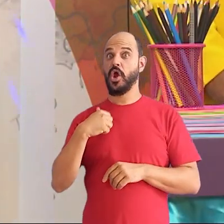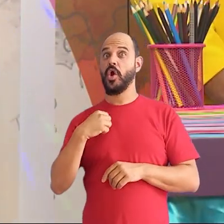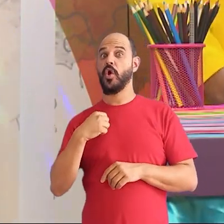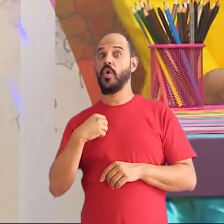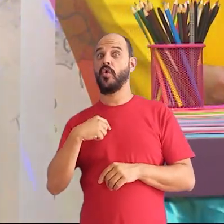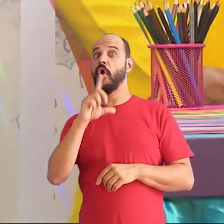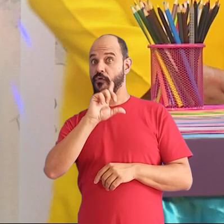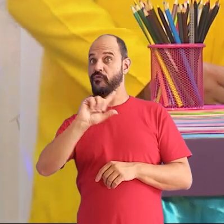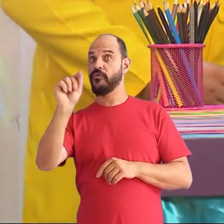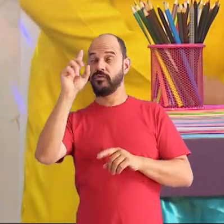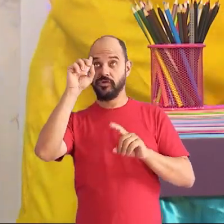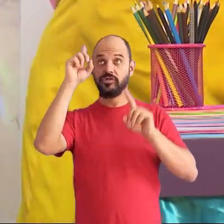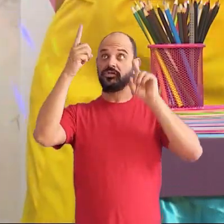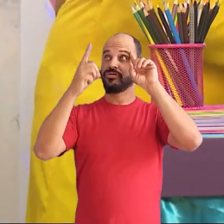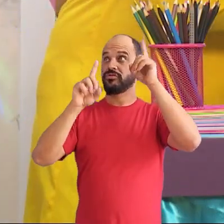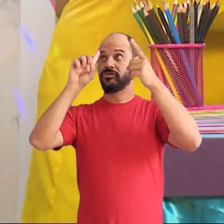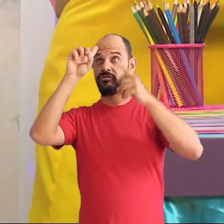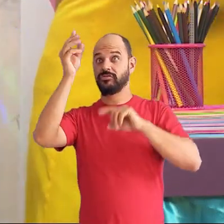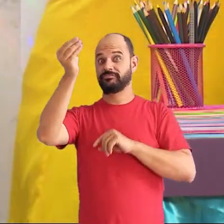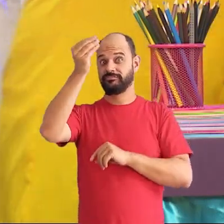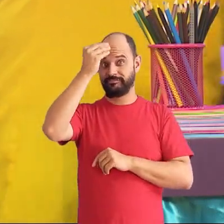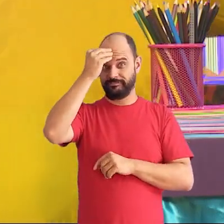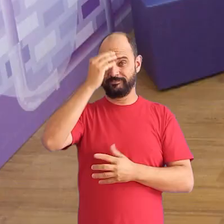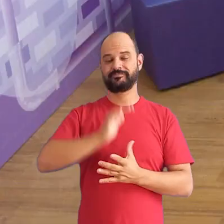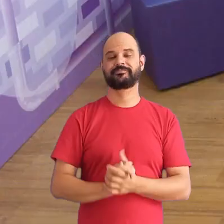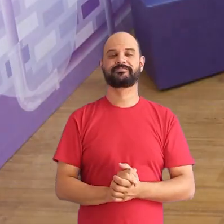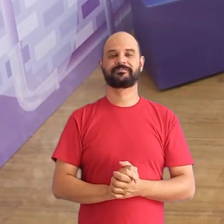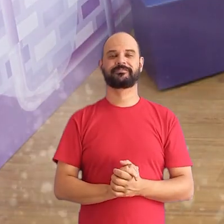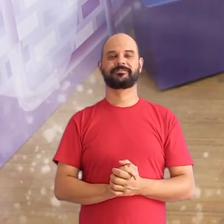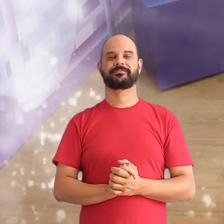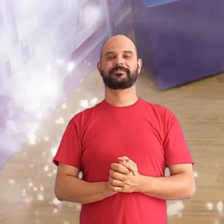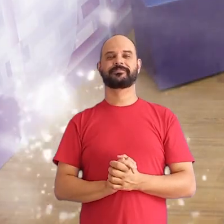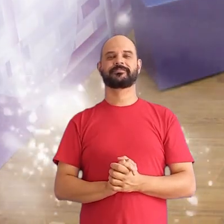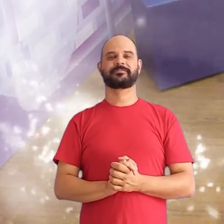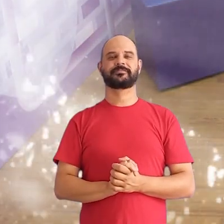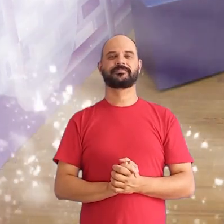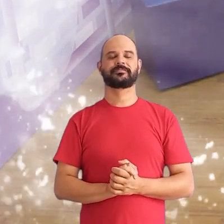eu ir rápido, muitas ideias na cabeça.